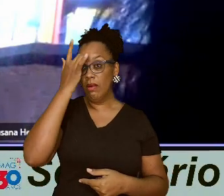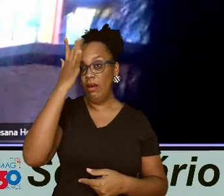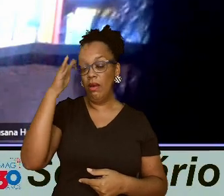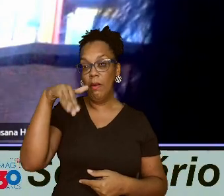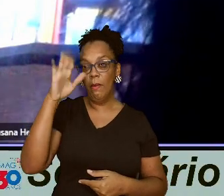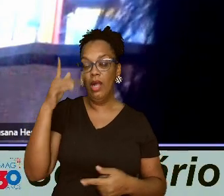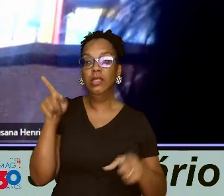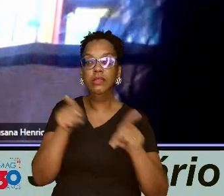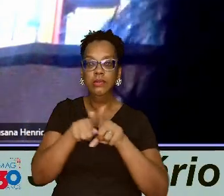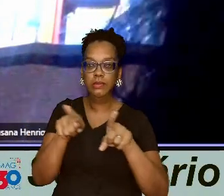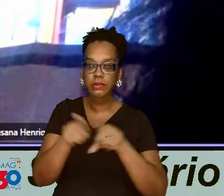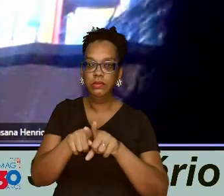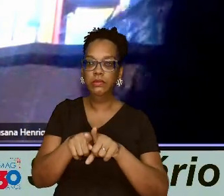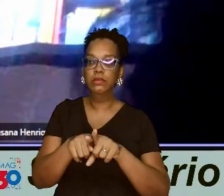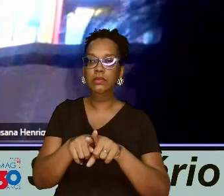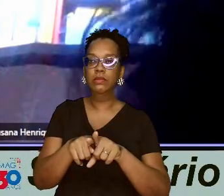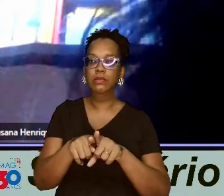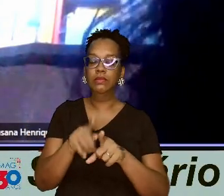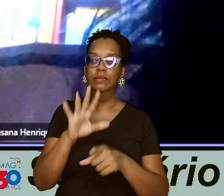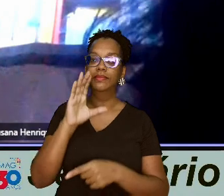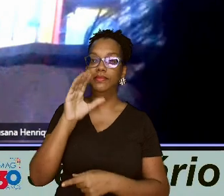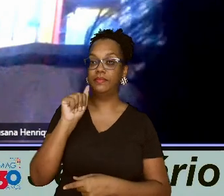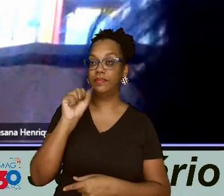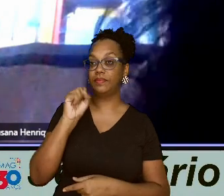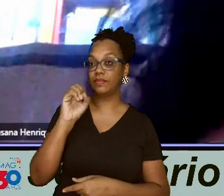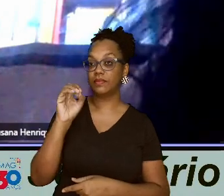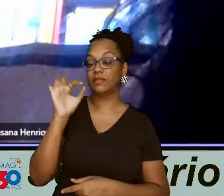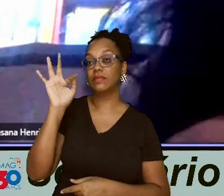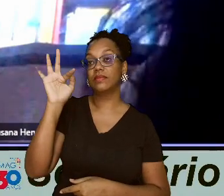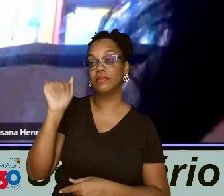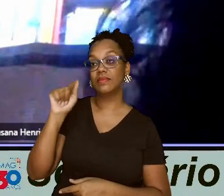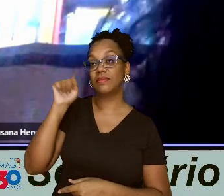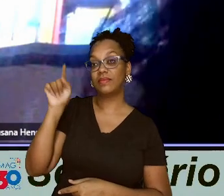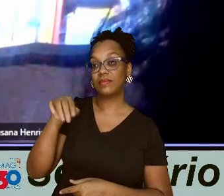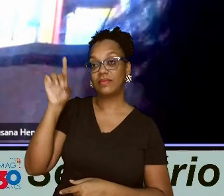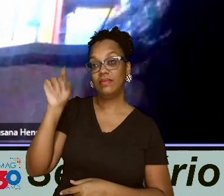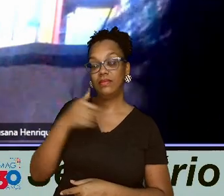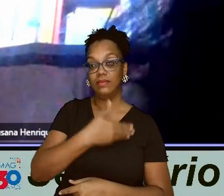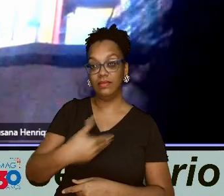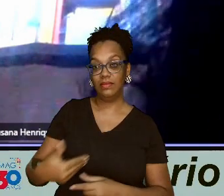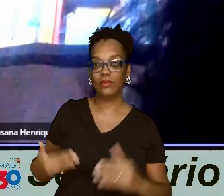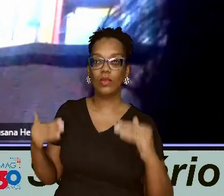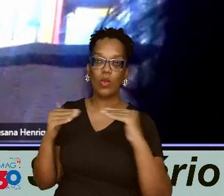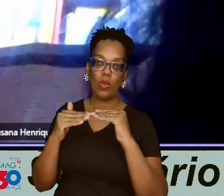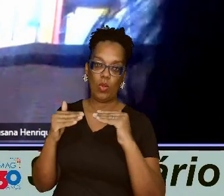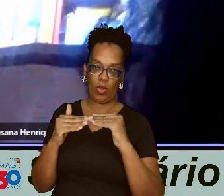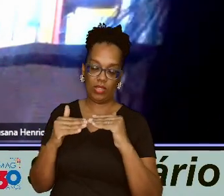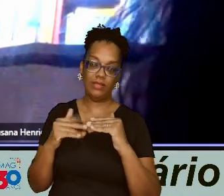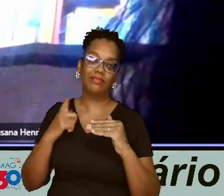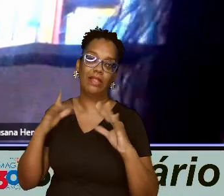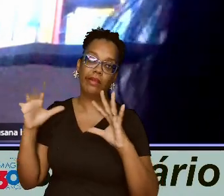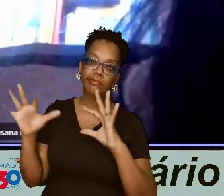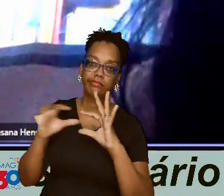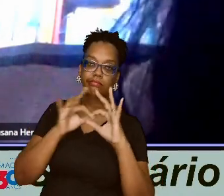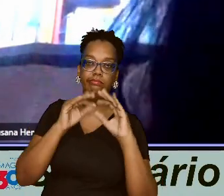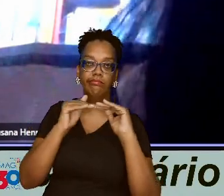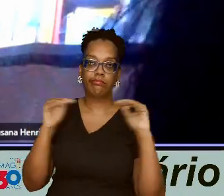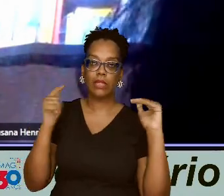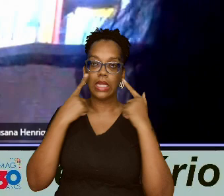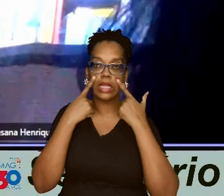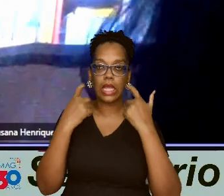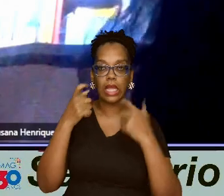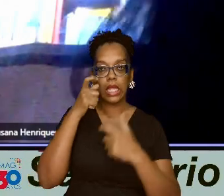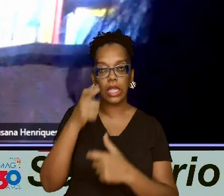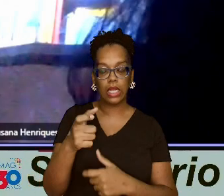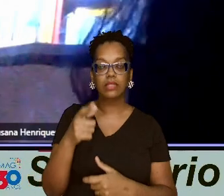incluindo o caso em que a Fazenda Pública concorda, e daí tem esse alinhamento de interesses que é muito interessante ver